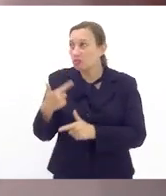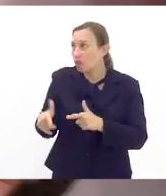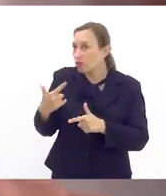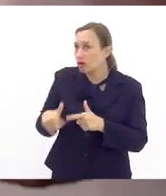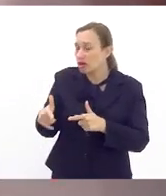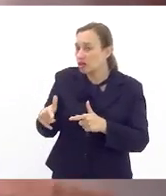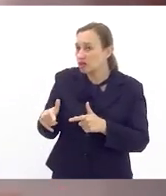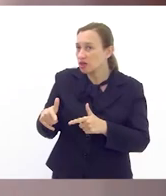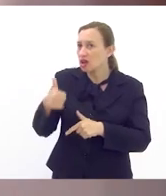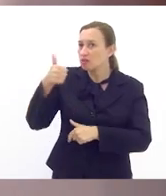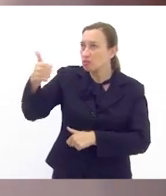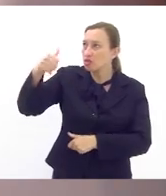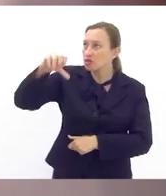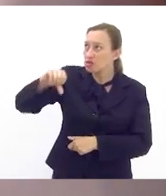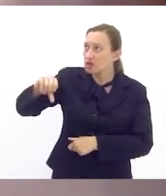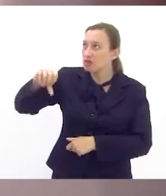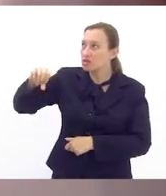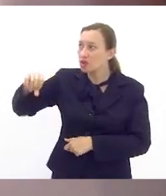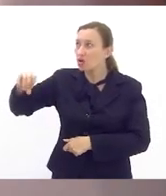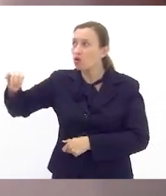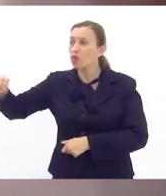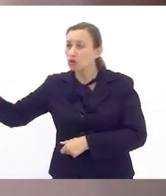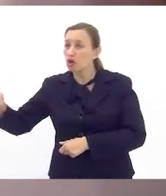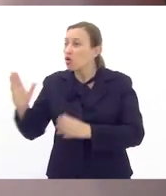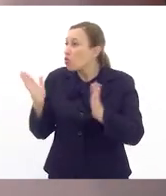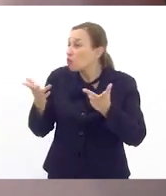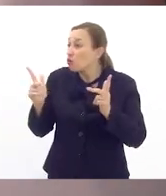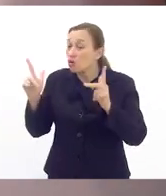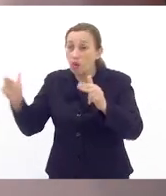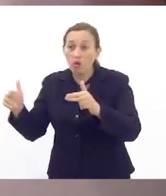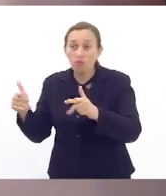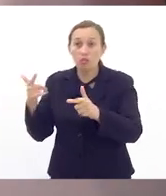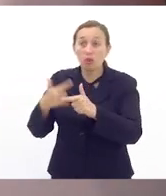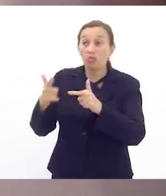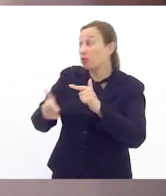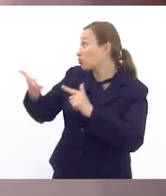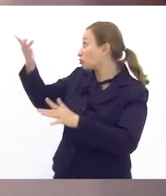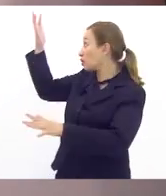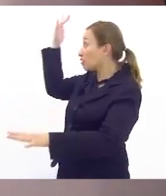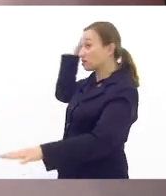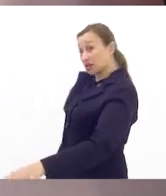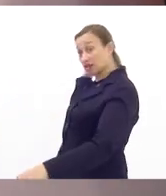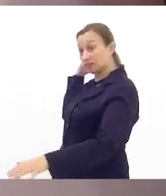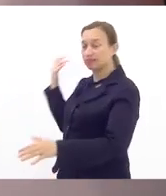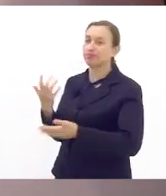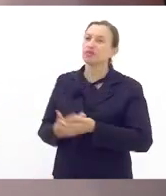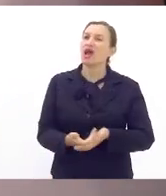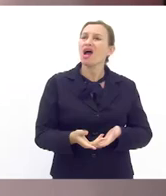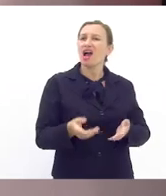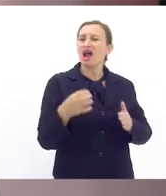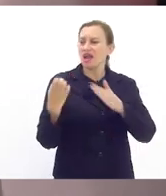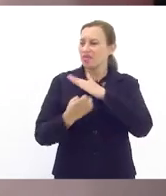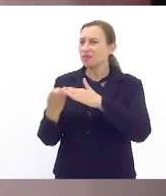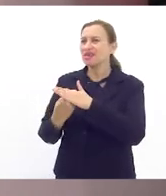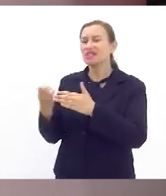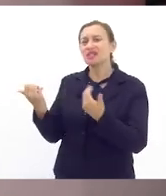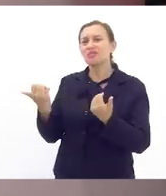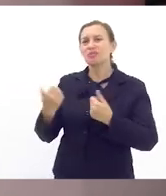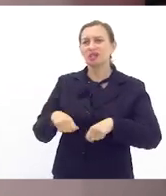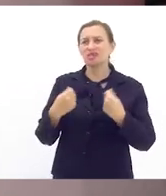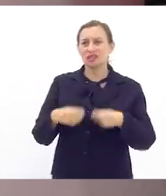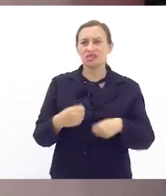em 1991 alguma coisa e hoje é o mesmo problema a empresa Precisa Crer arquivar